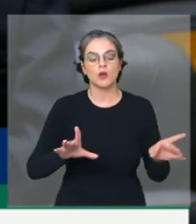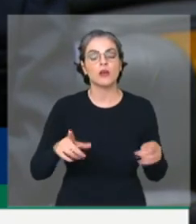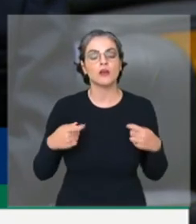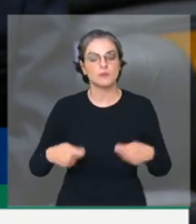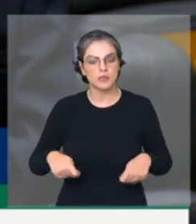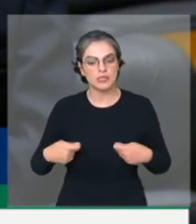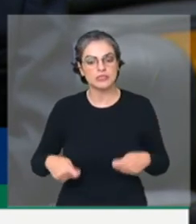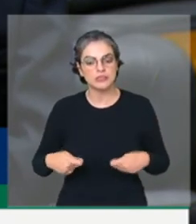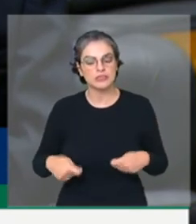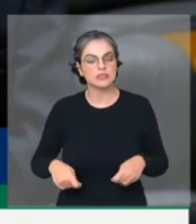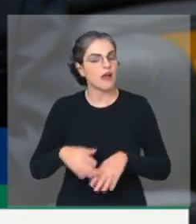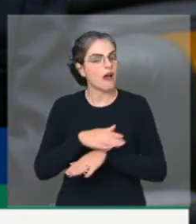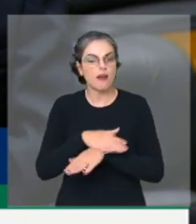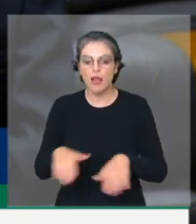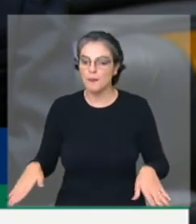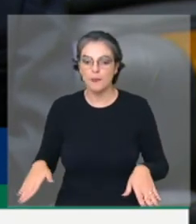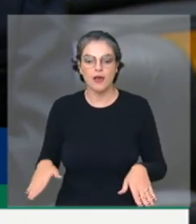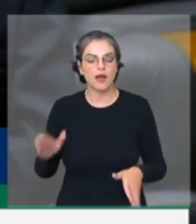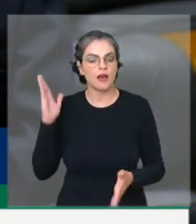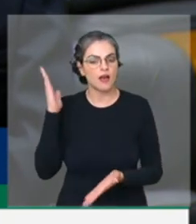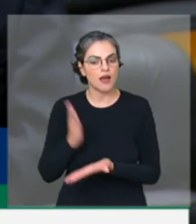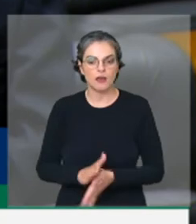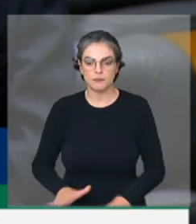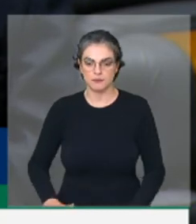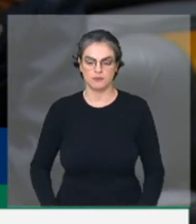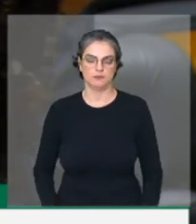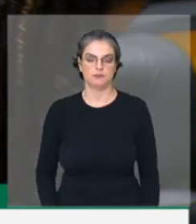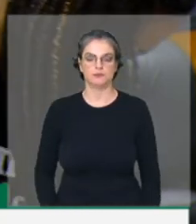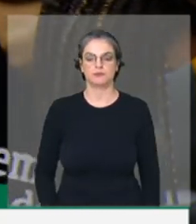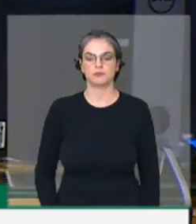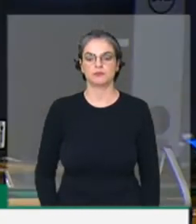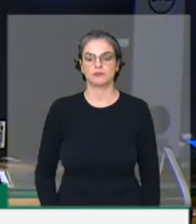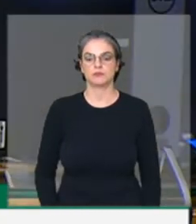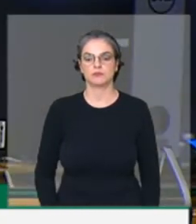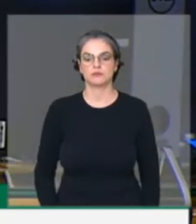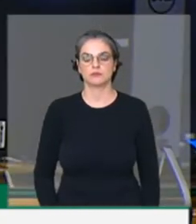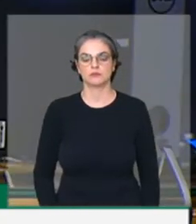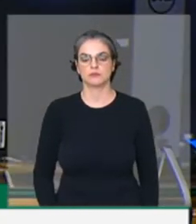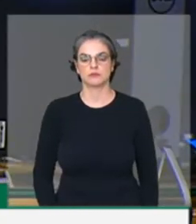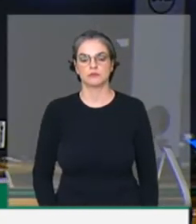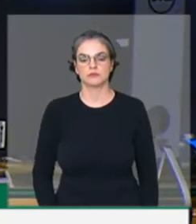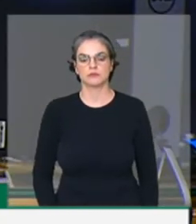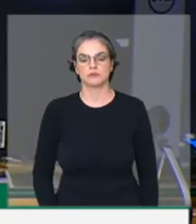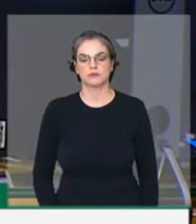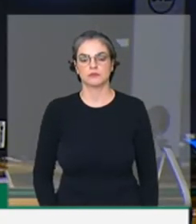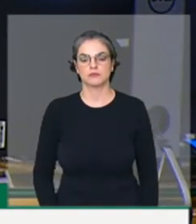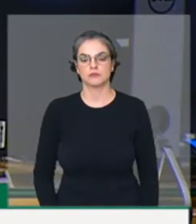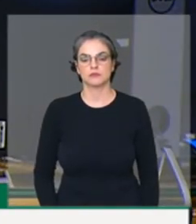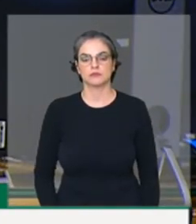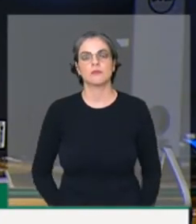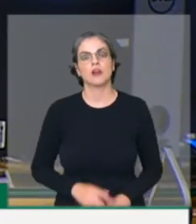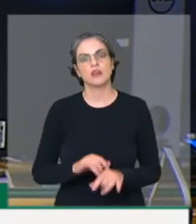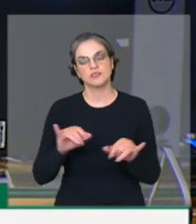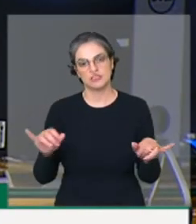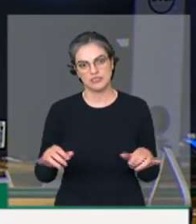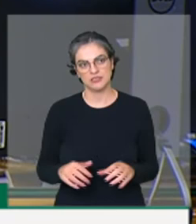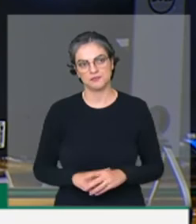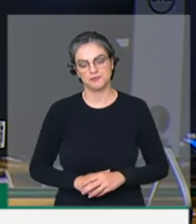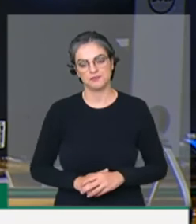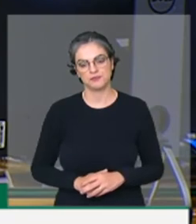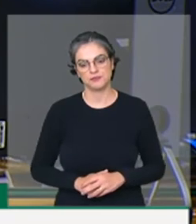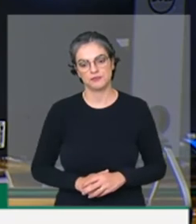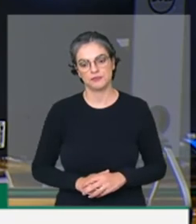ser encerrado e interrompido. Eu só faço uma ressalva que todo o direito de expressão